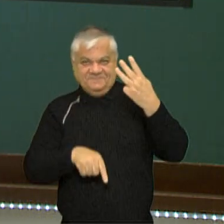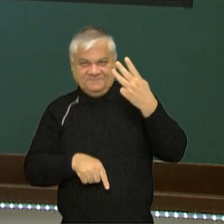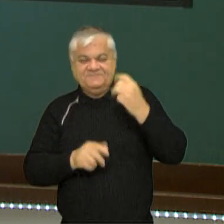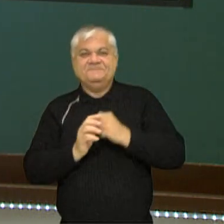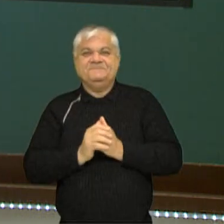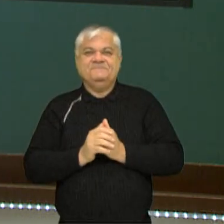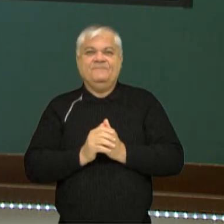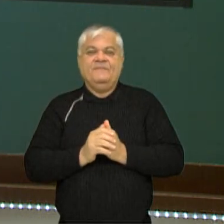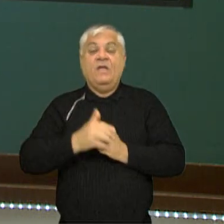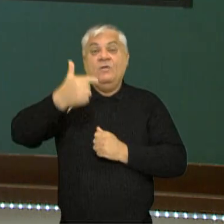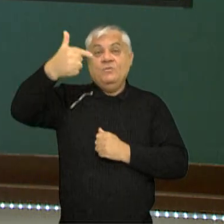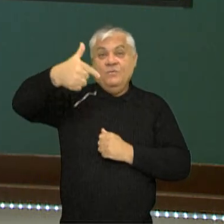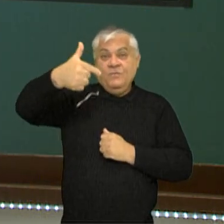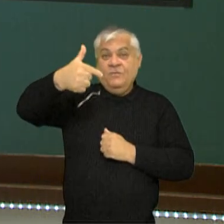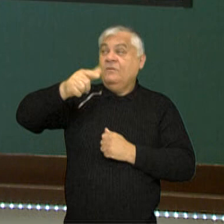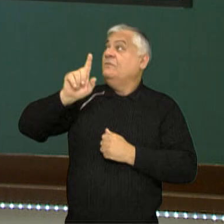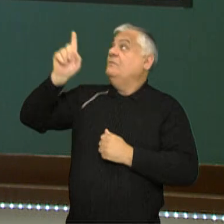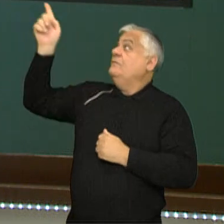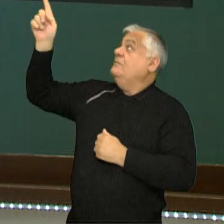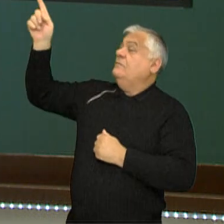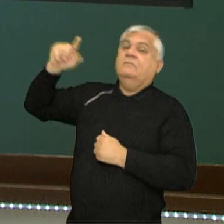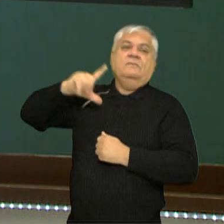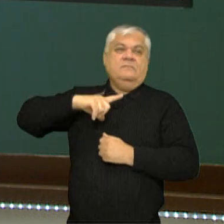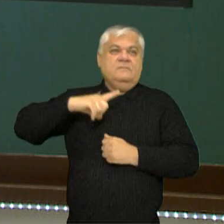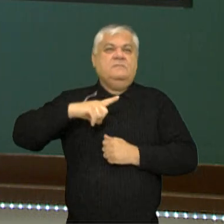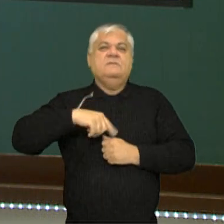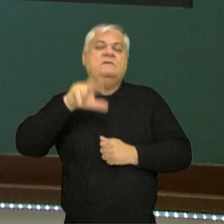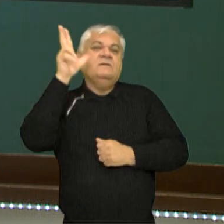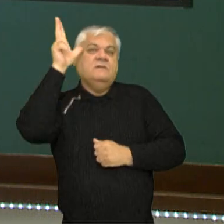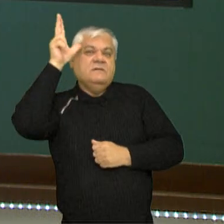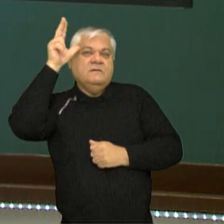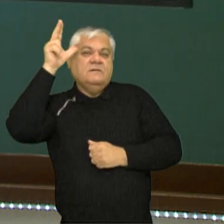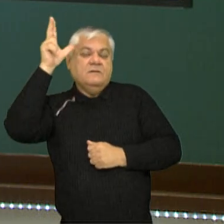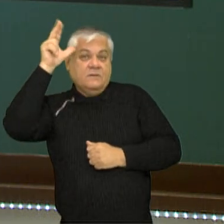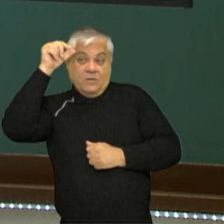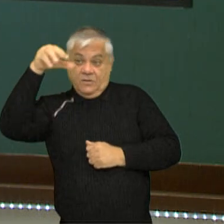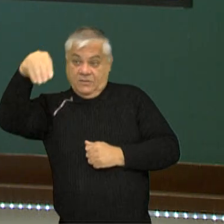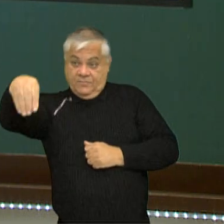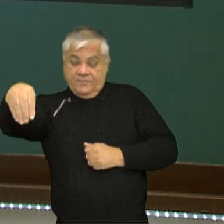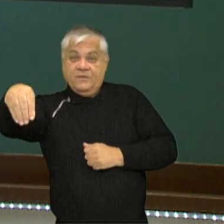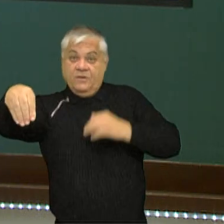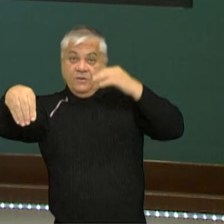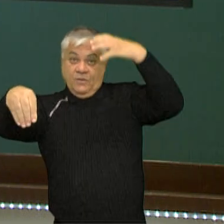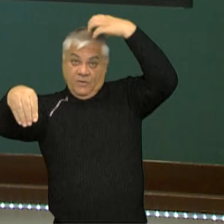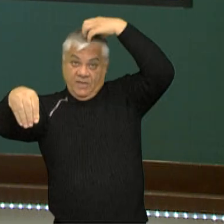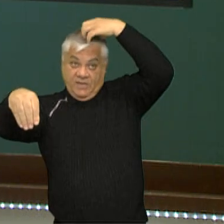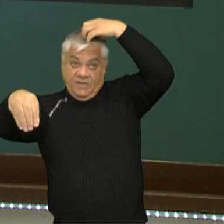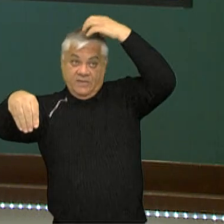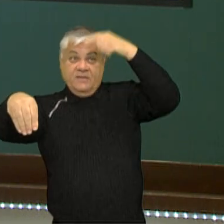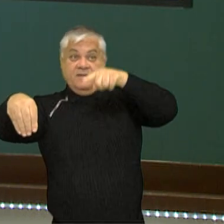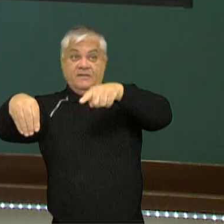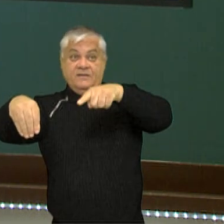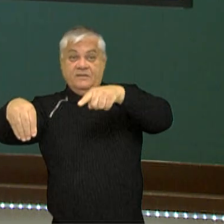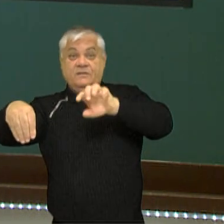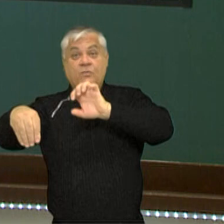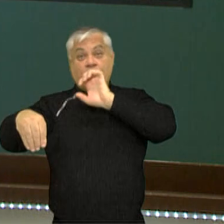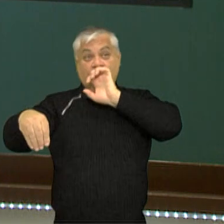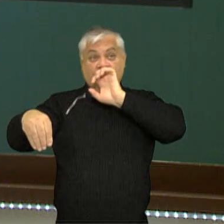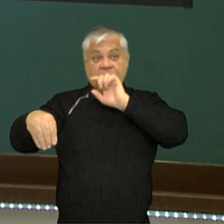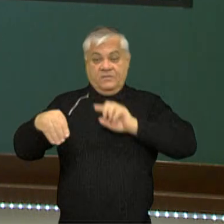mesma coisa, olha lá, ó, o rei de novo no cantinho do tabuleiro, aonde ele está, ele é atacado diretamente pelo